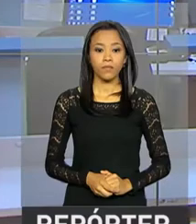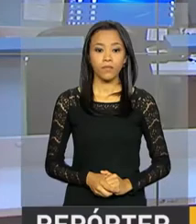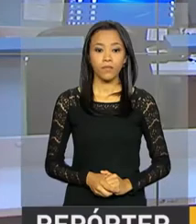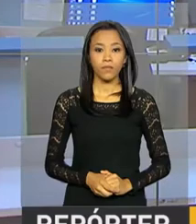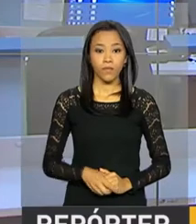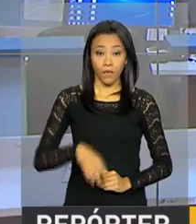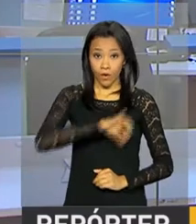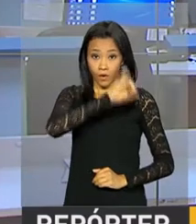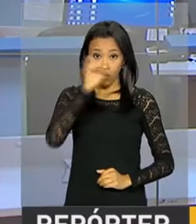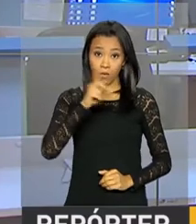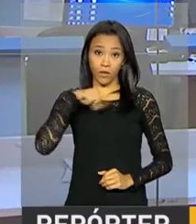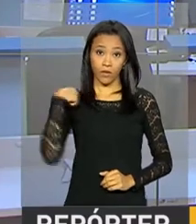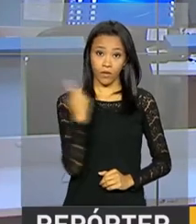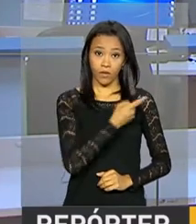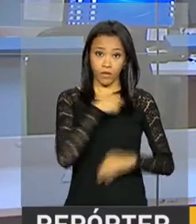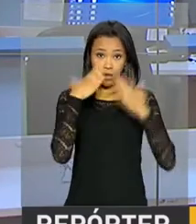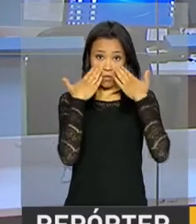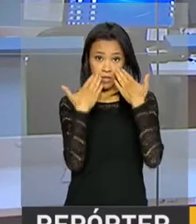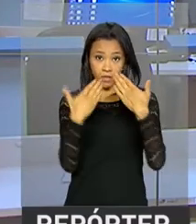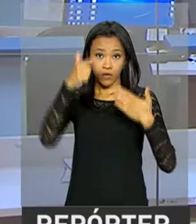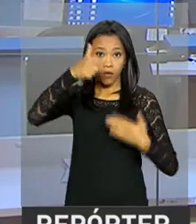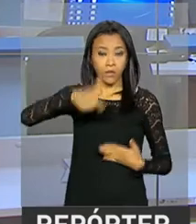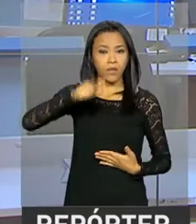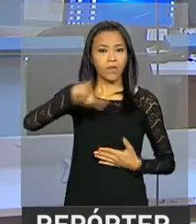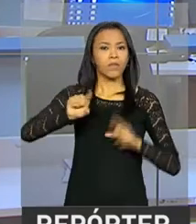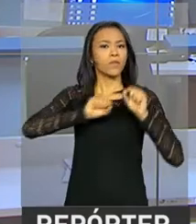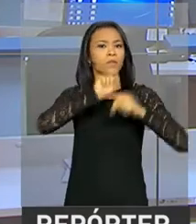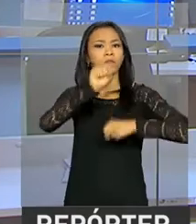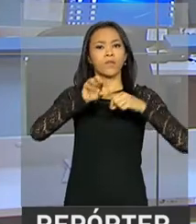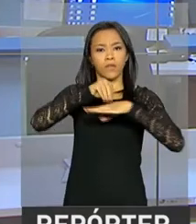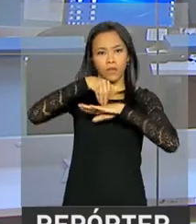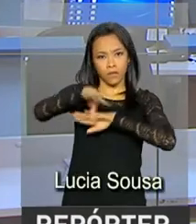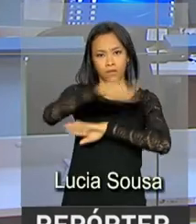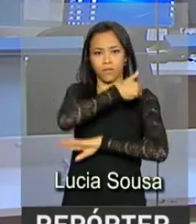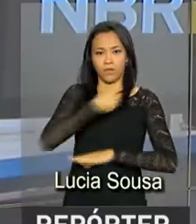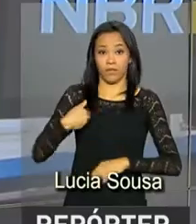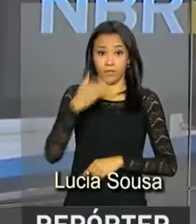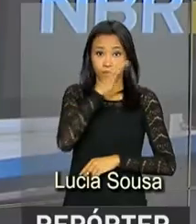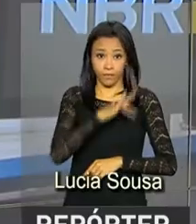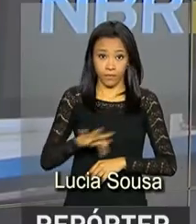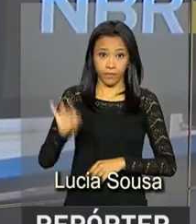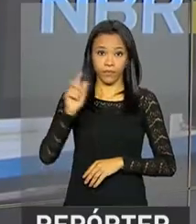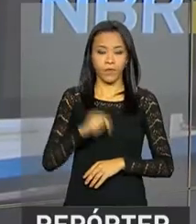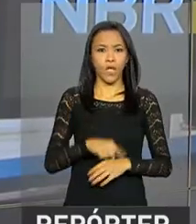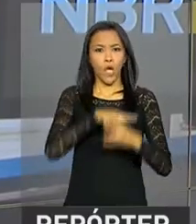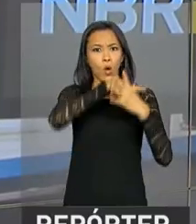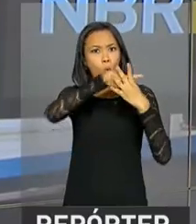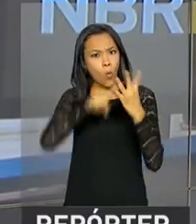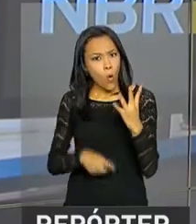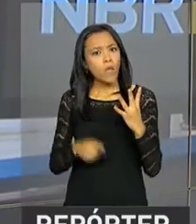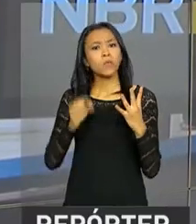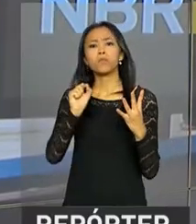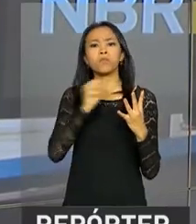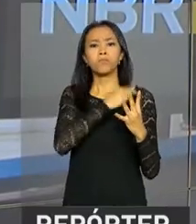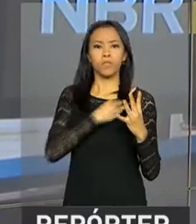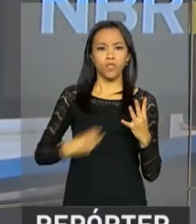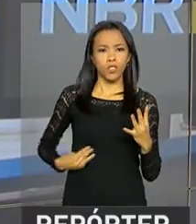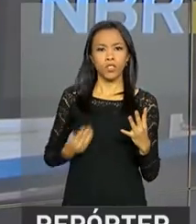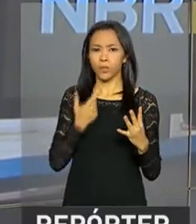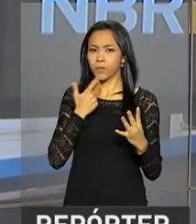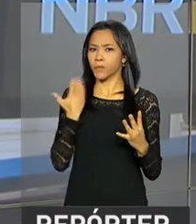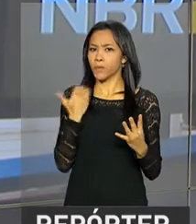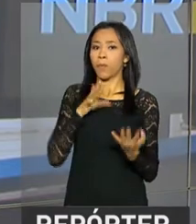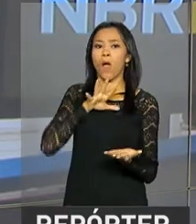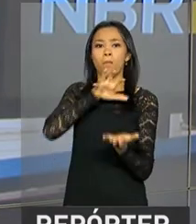Olá, estamos de volta com o repórter NBR e as notícias do governo federal. Quatro ministros tomaram posse agora há pouco